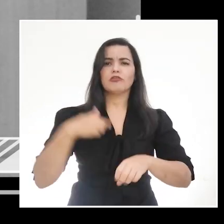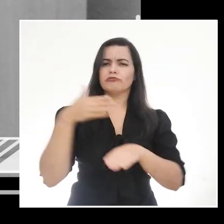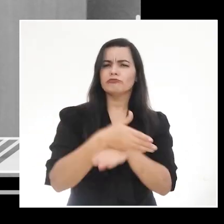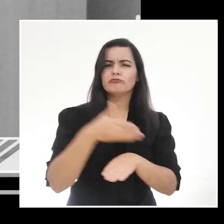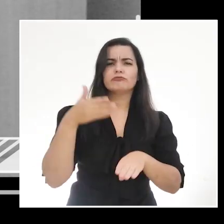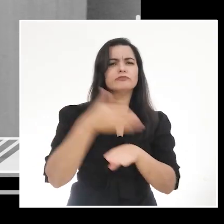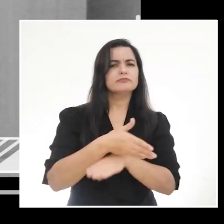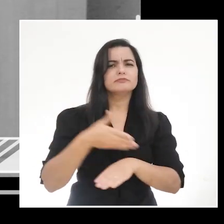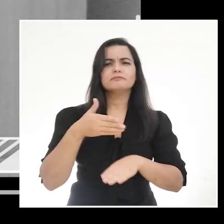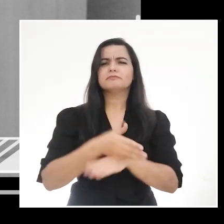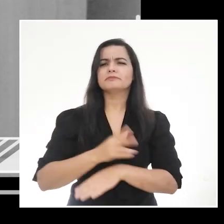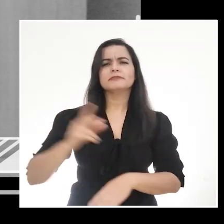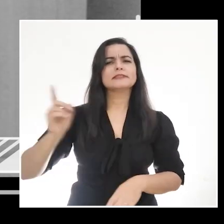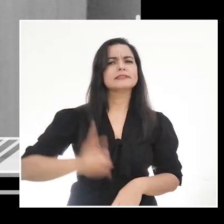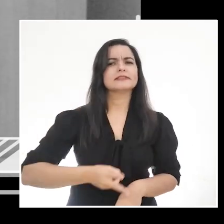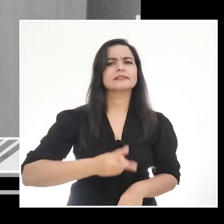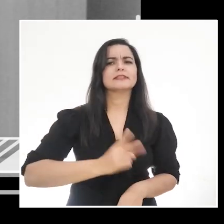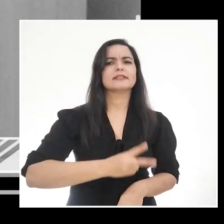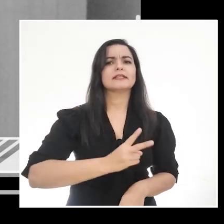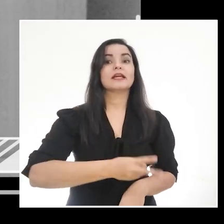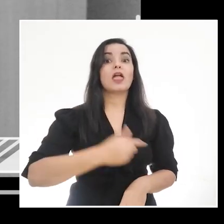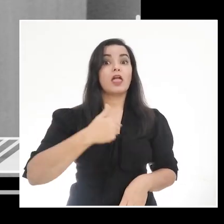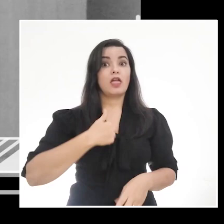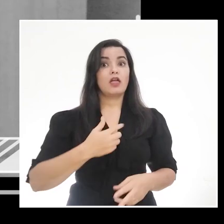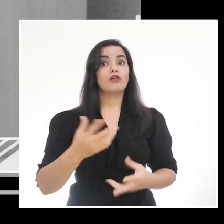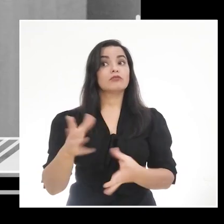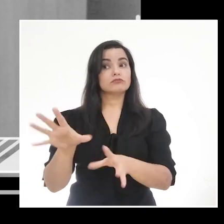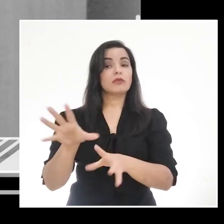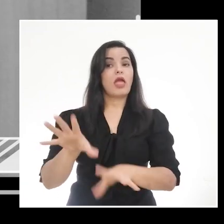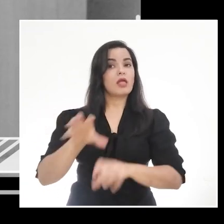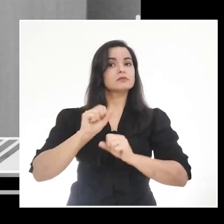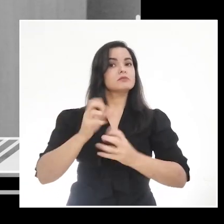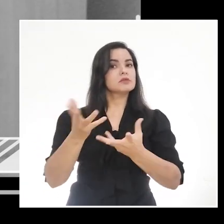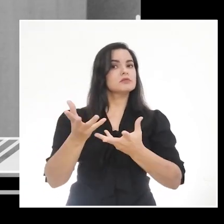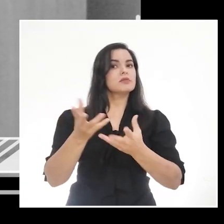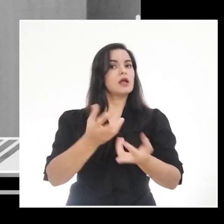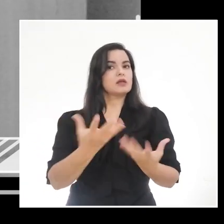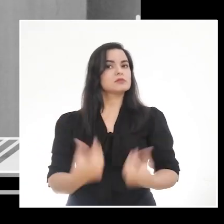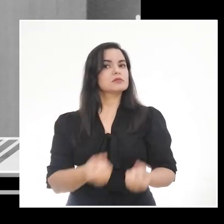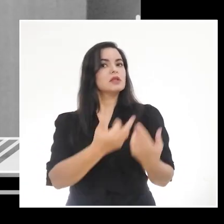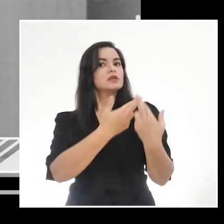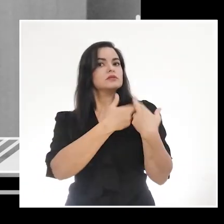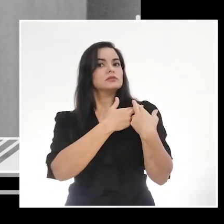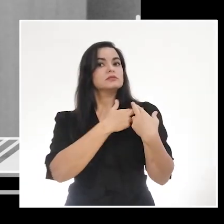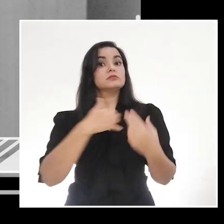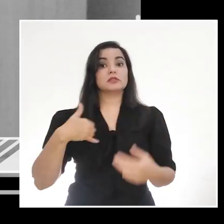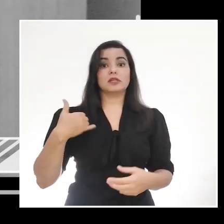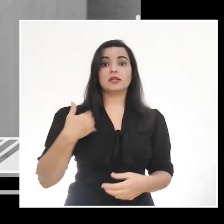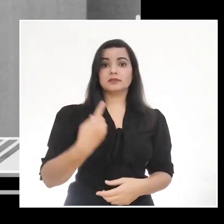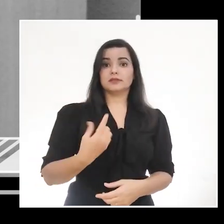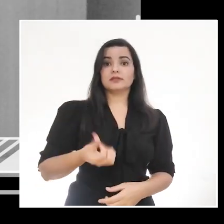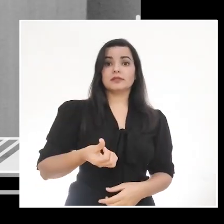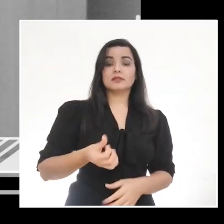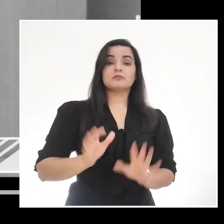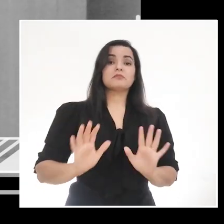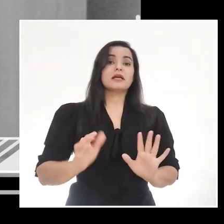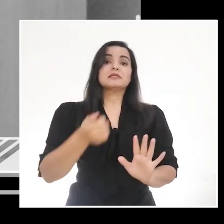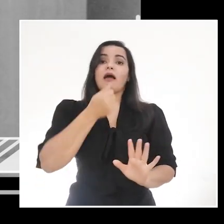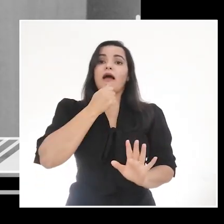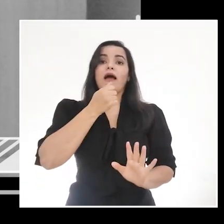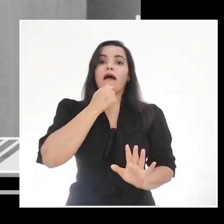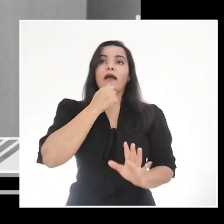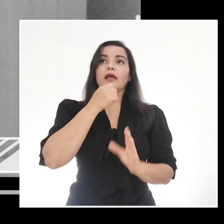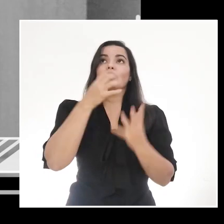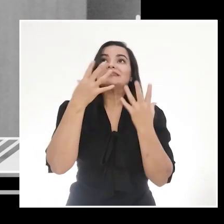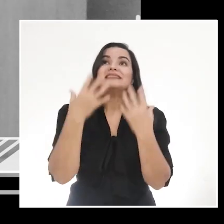eu era membro da igreja, eu era assíduo à igreja, tinha até cargos na